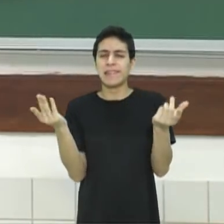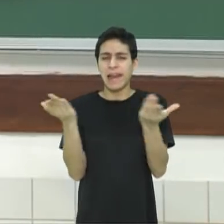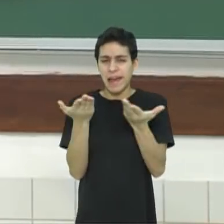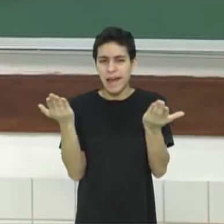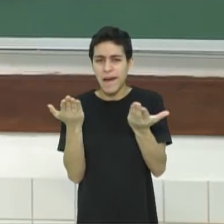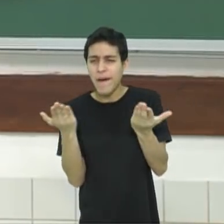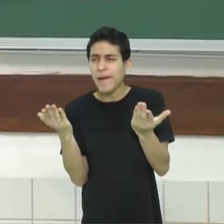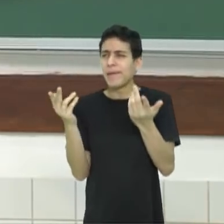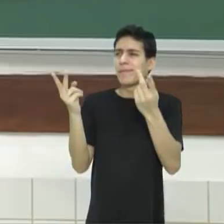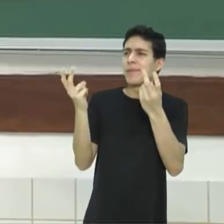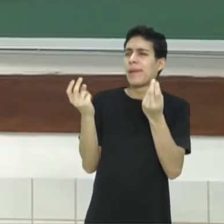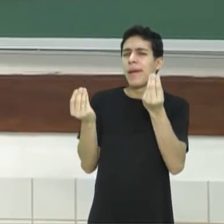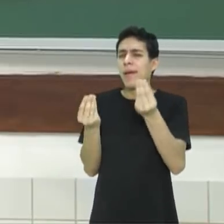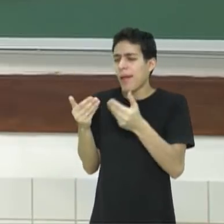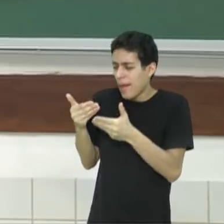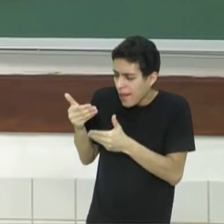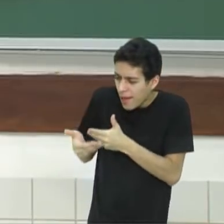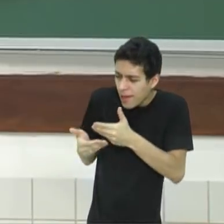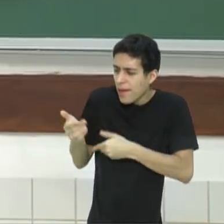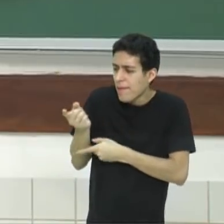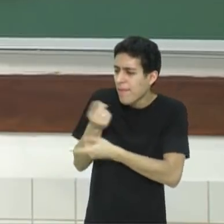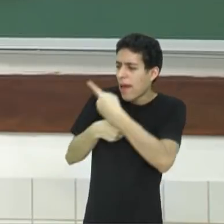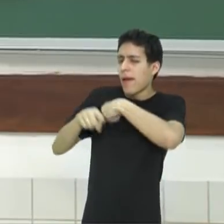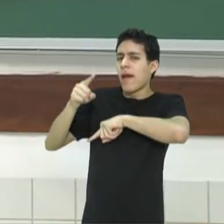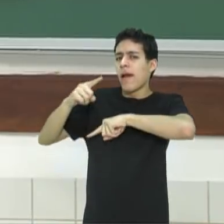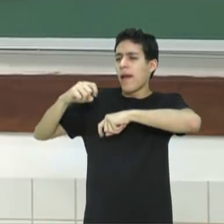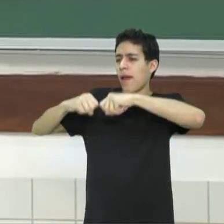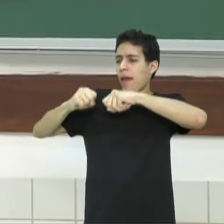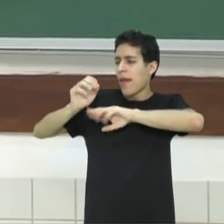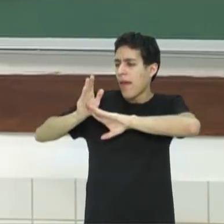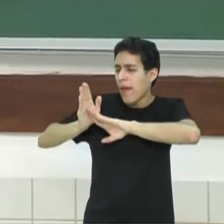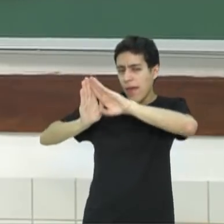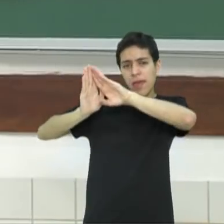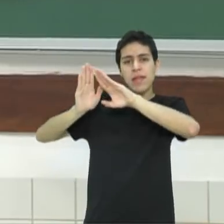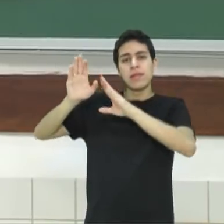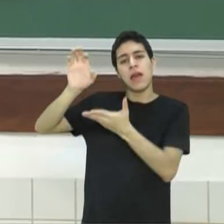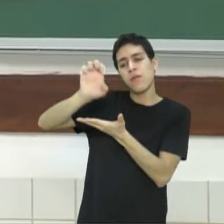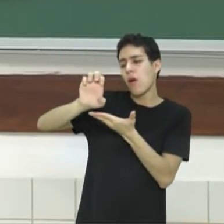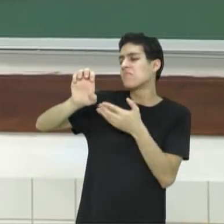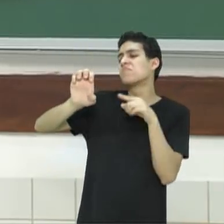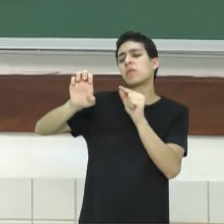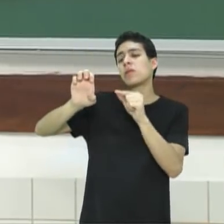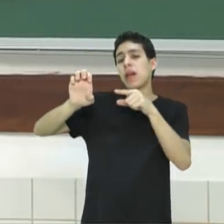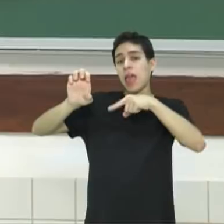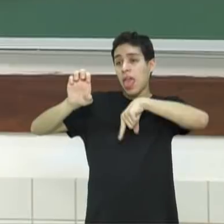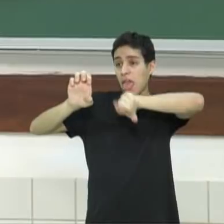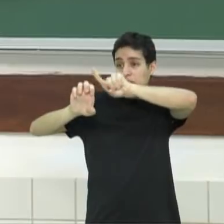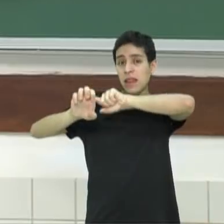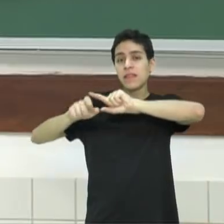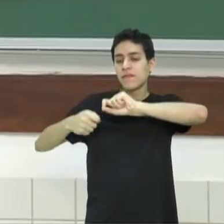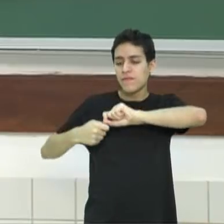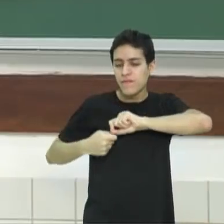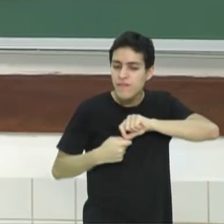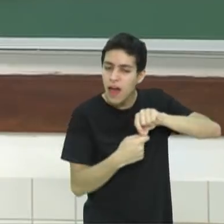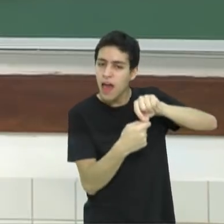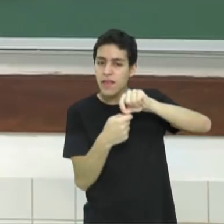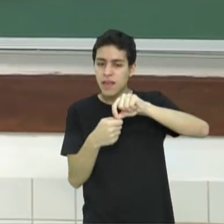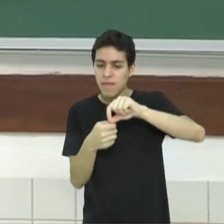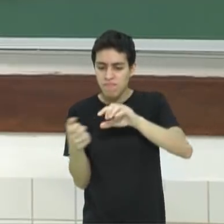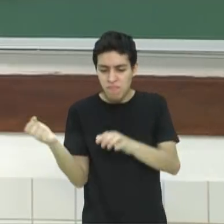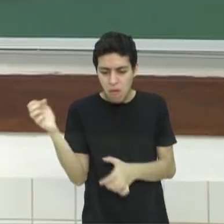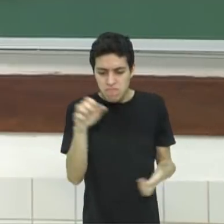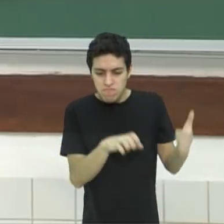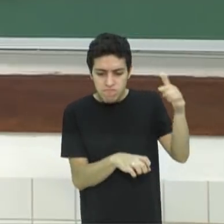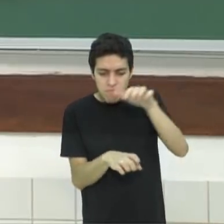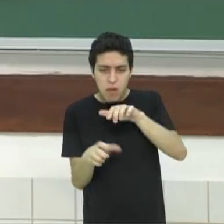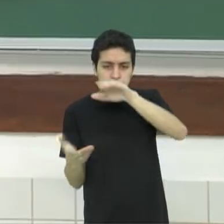na industrialização aqui da Europa é que eles produzem equipamentos que são exportados para o mundo